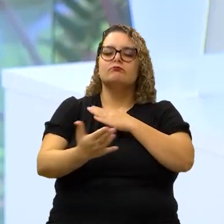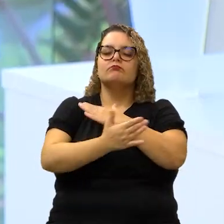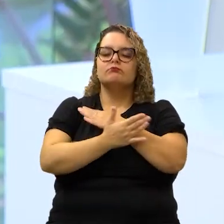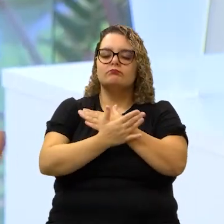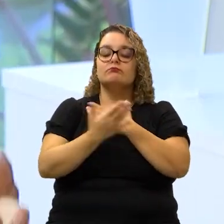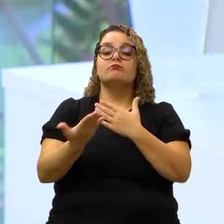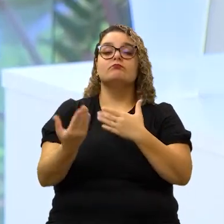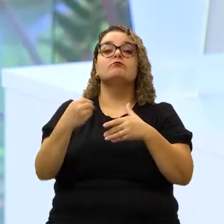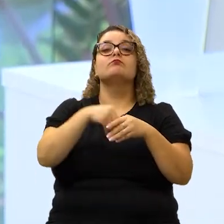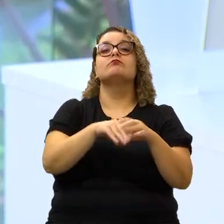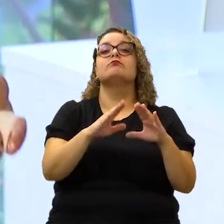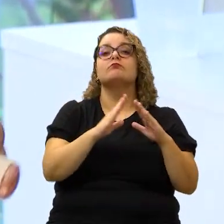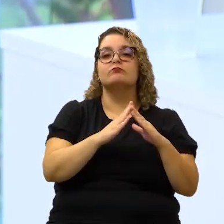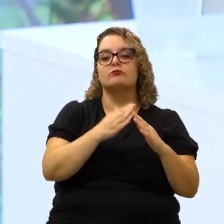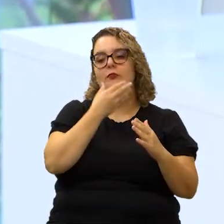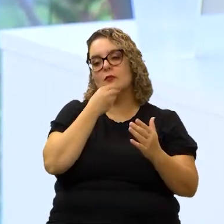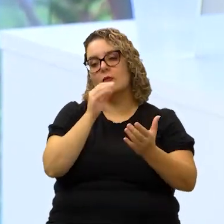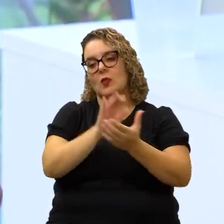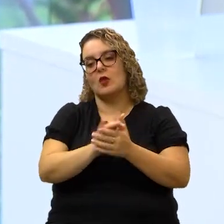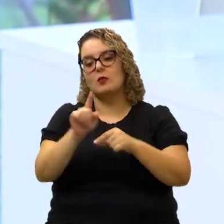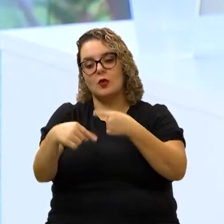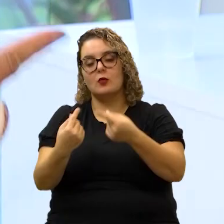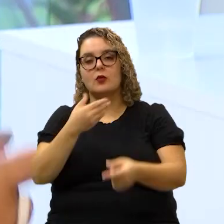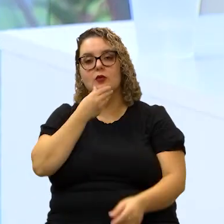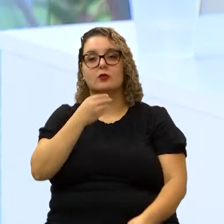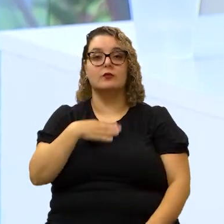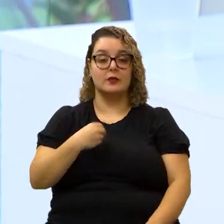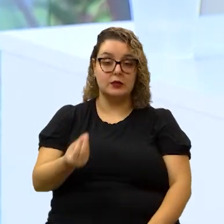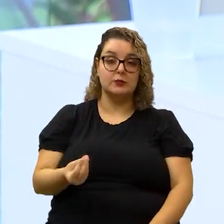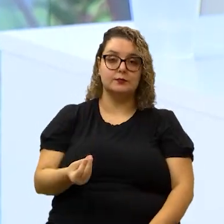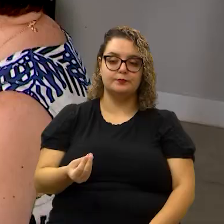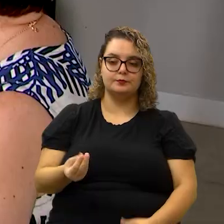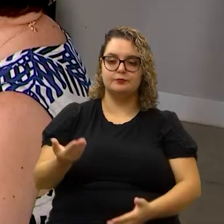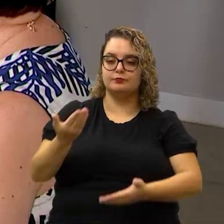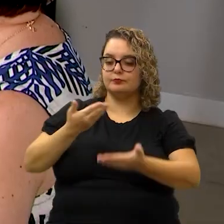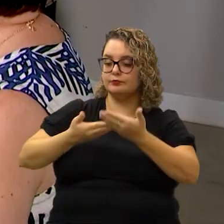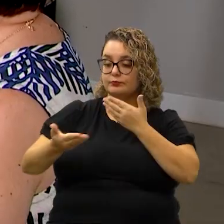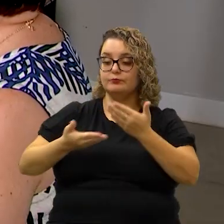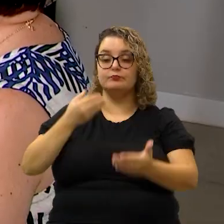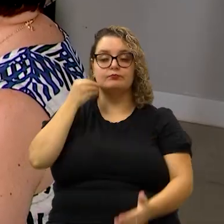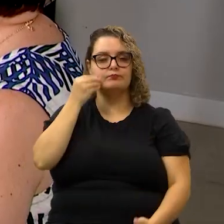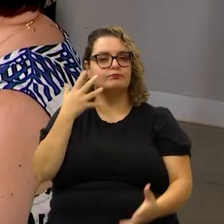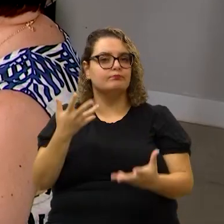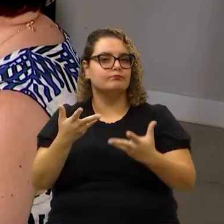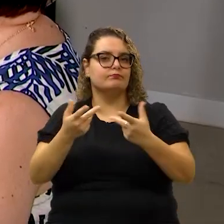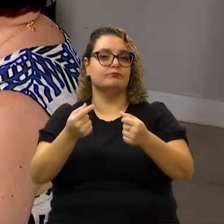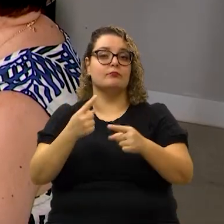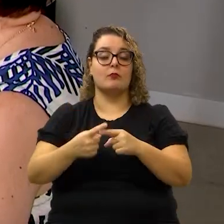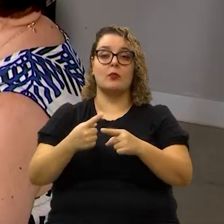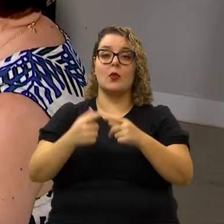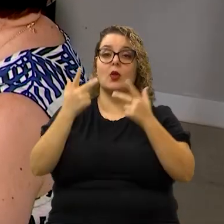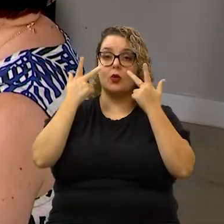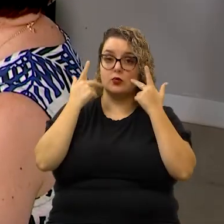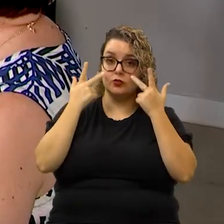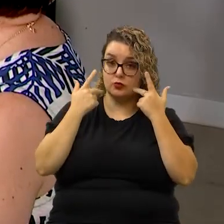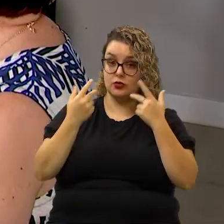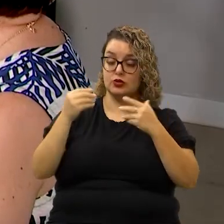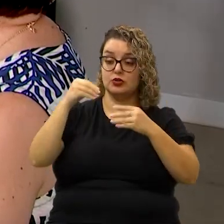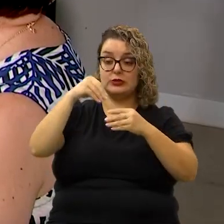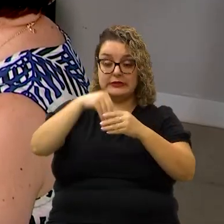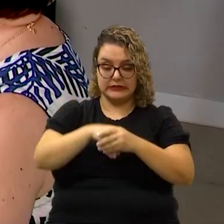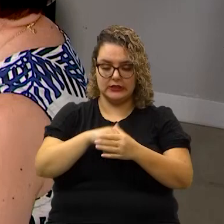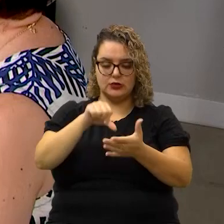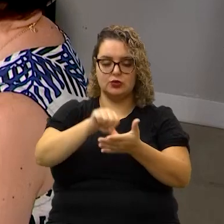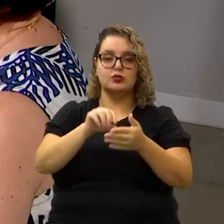levo essa ajuda para o meu lar, meu marido, meu outro filho. Essas trocas são muito enriquecedoras, porque